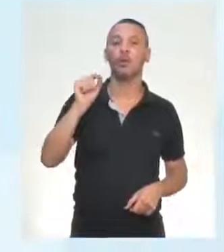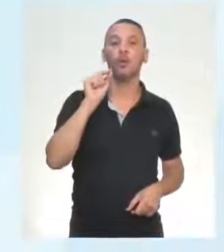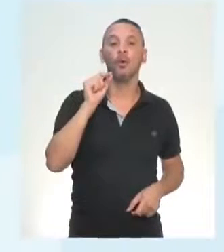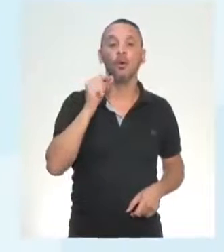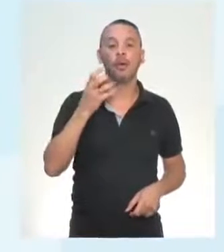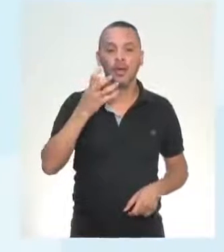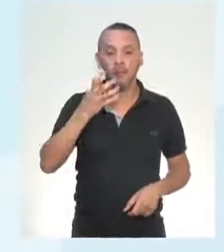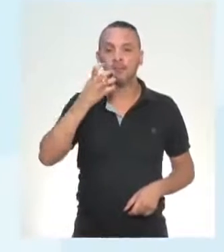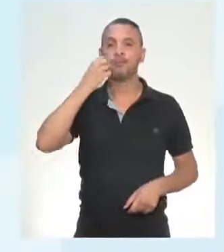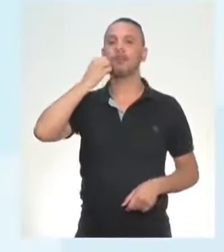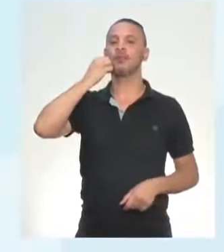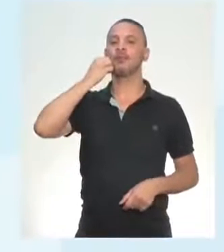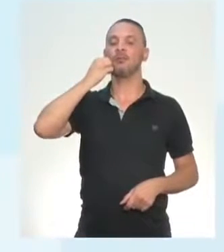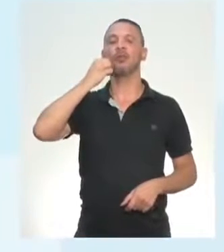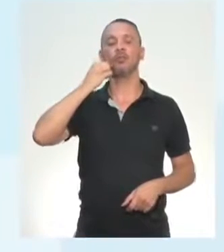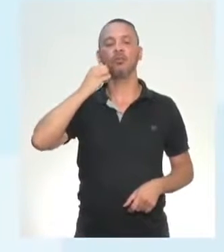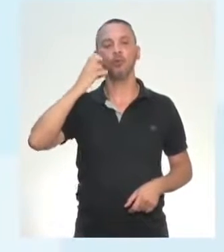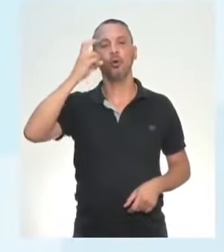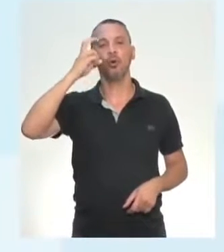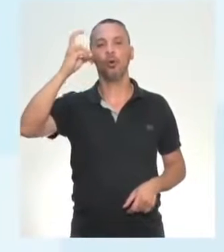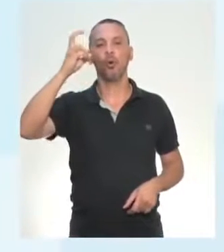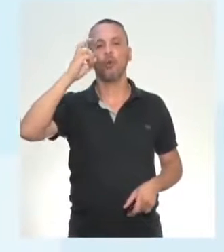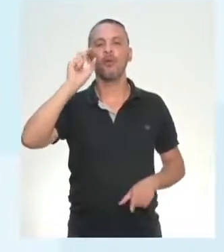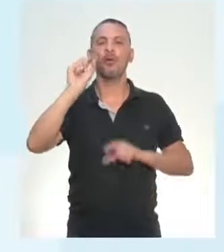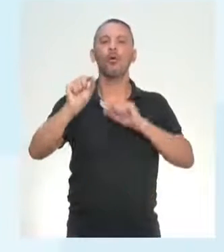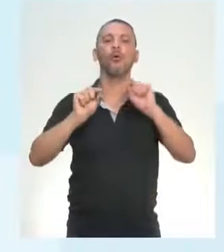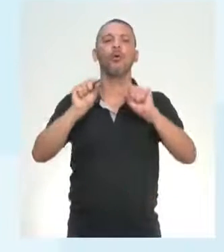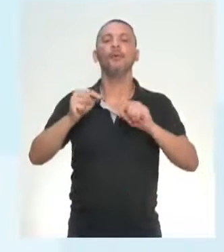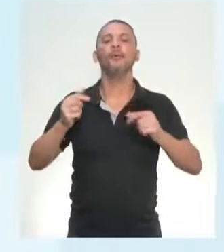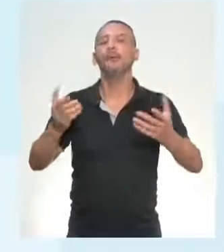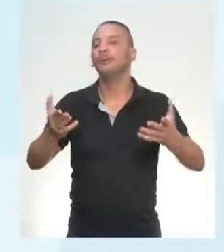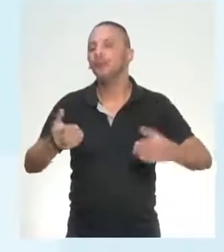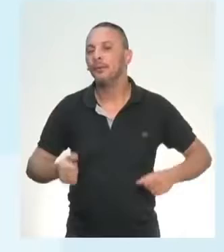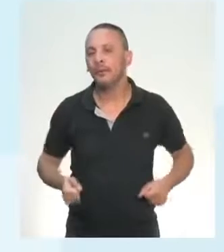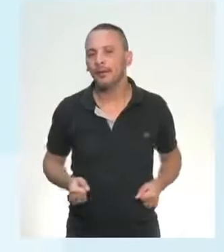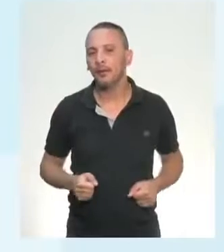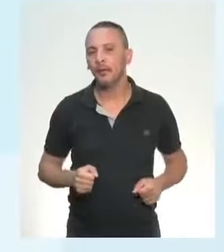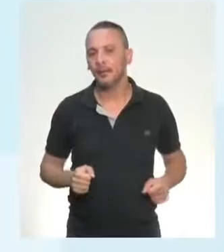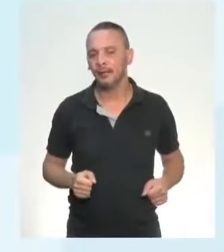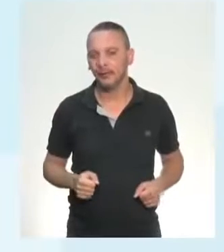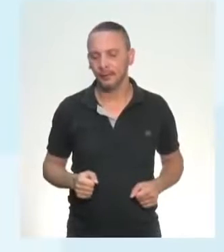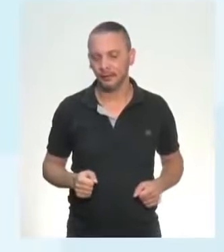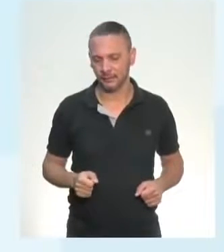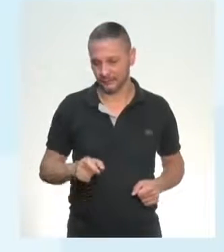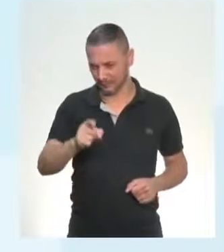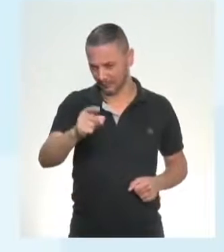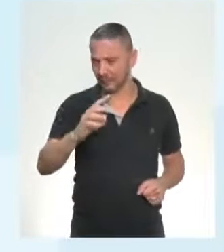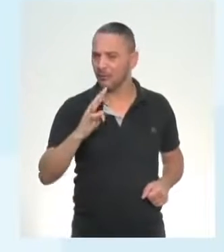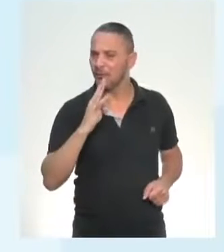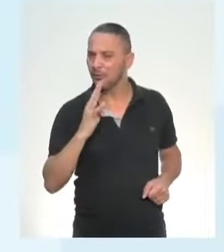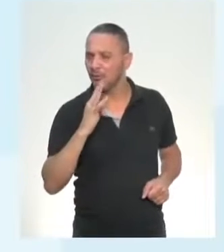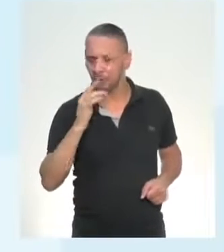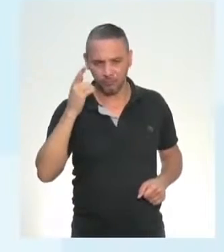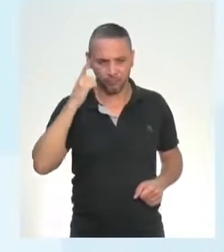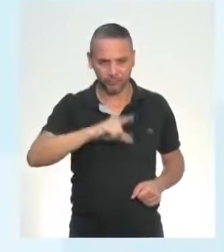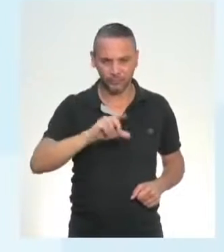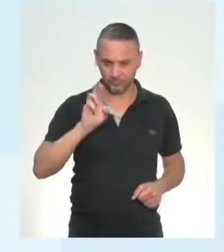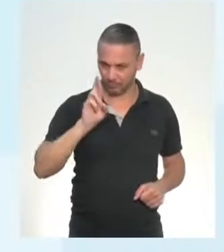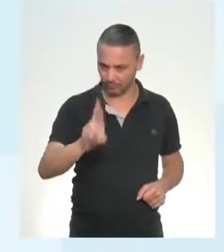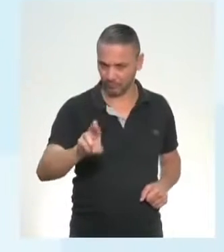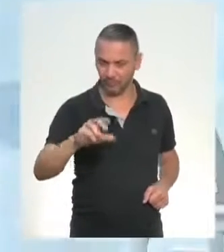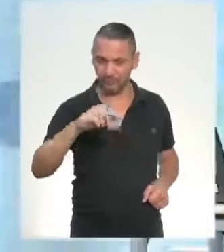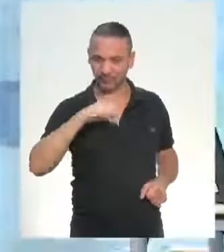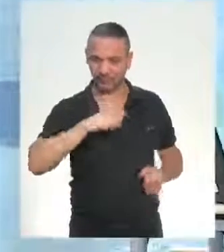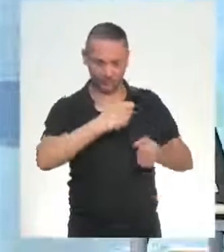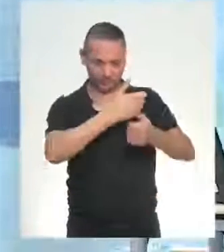um patrimônio cultural. O que é um patrimônio cultural? Será que vocês já conseguem ir